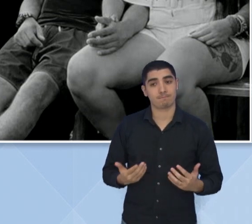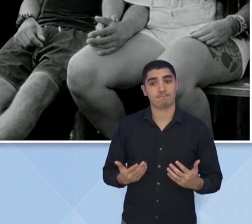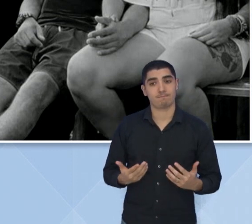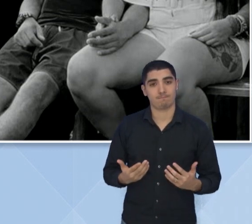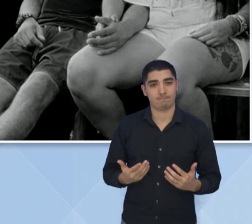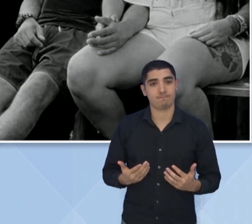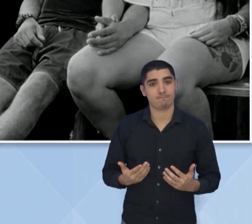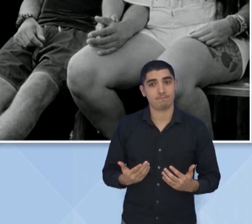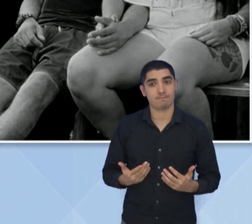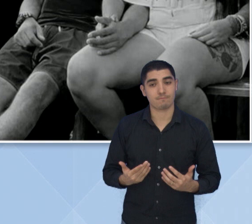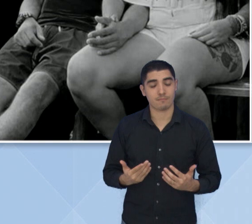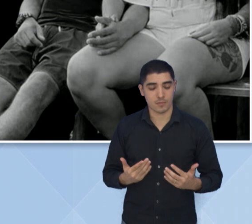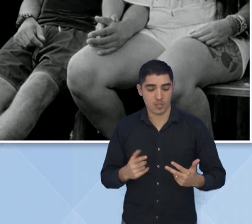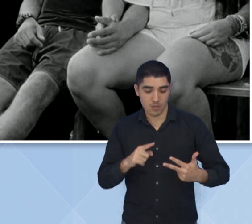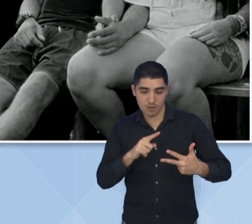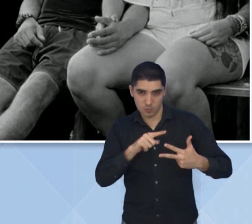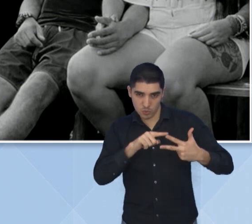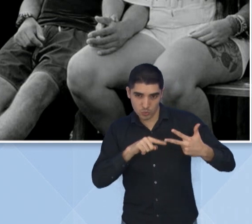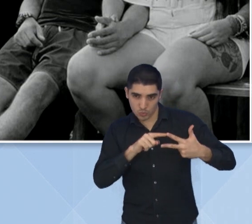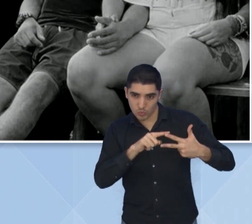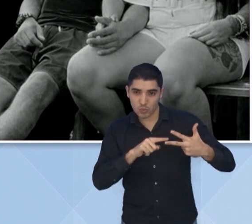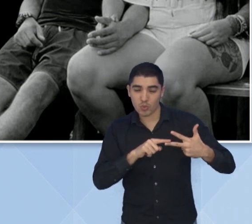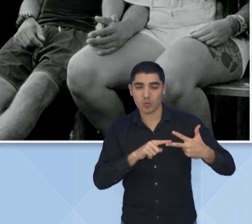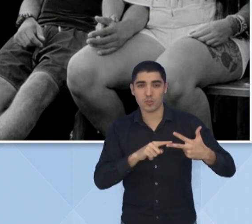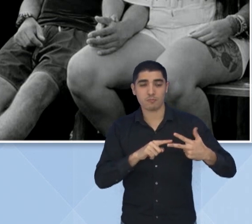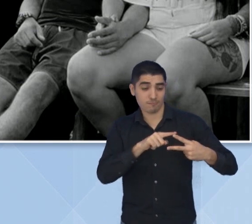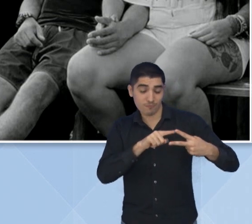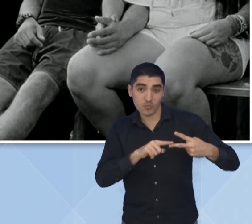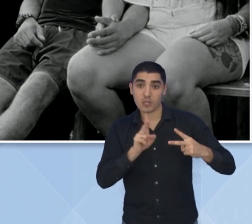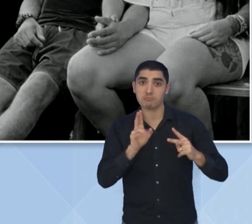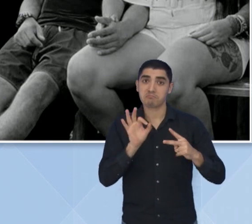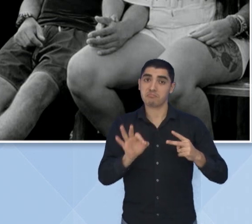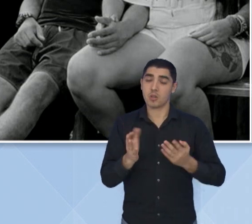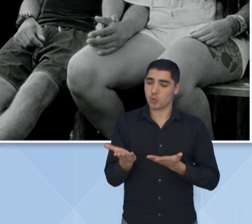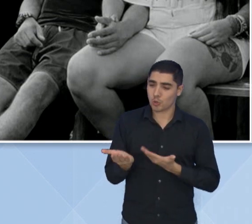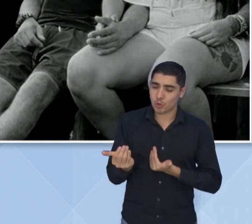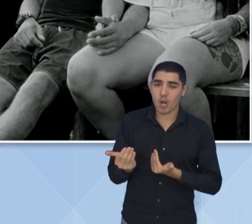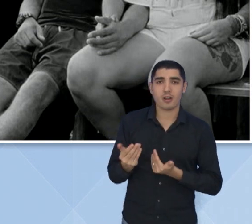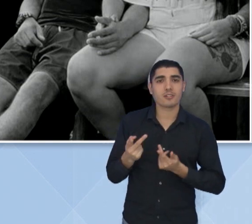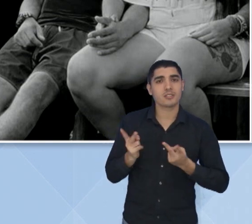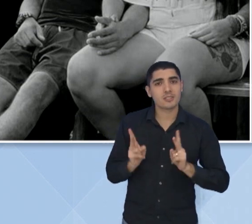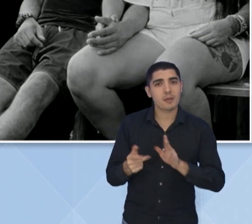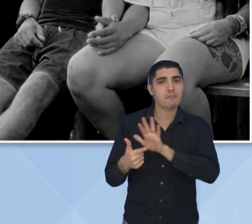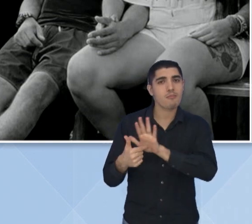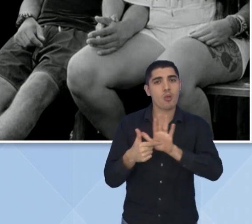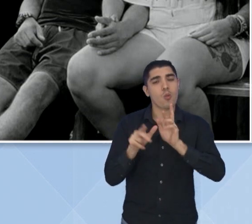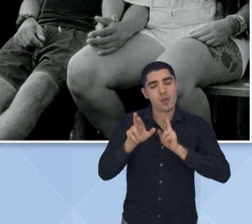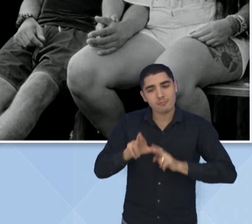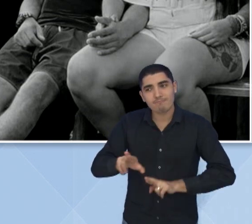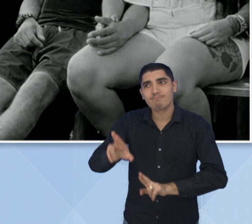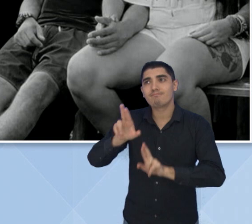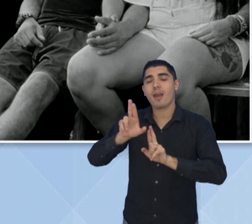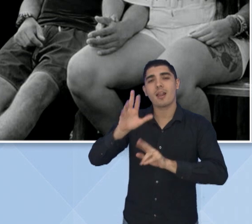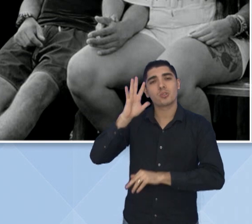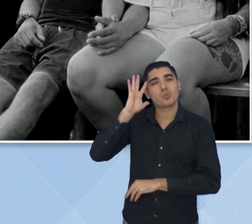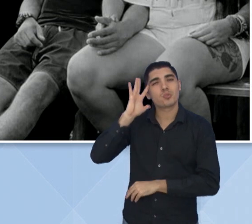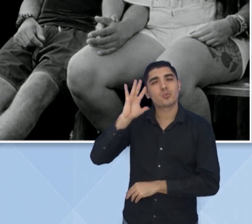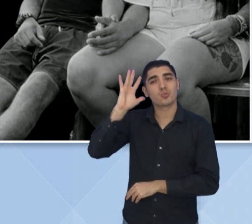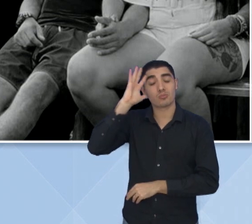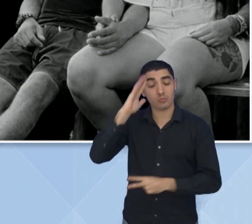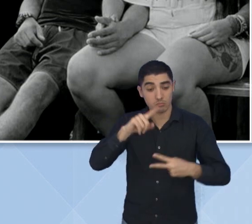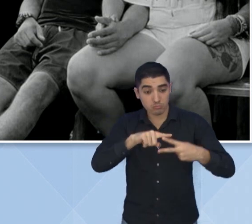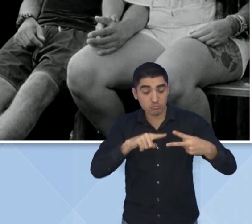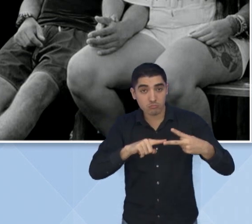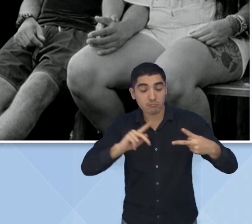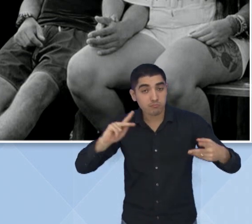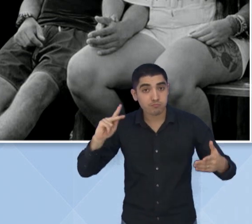e o Lucas, o Evelyn e a Evelyn representavam juventude, esperança e sonhos. A partida deles, repentina,